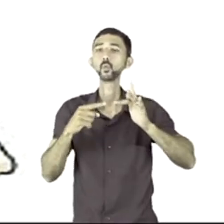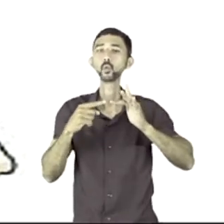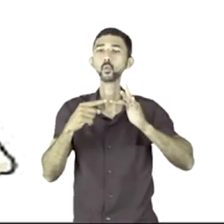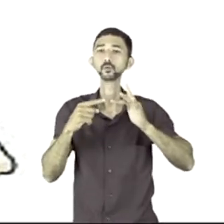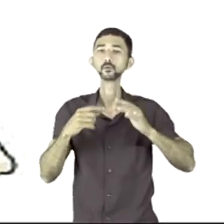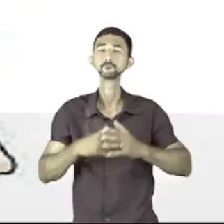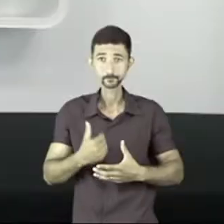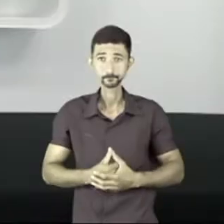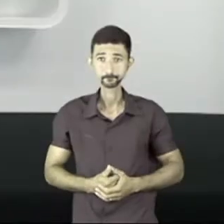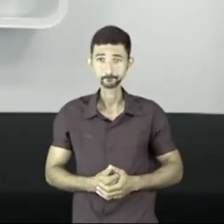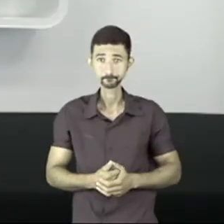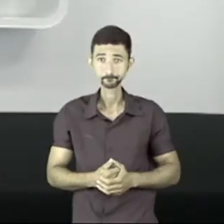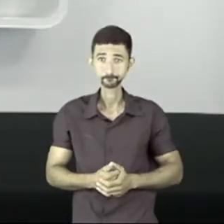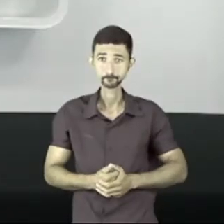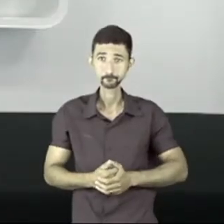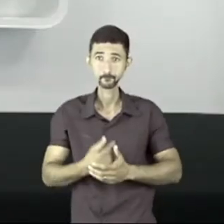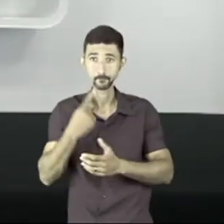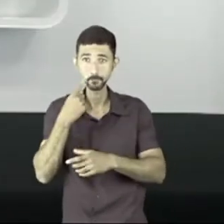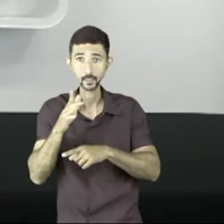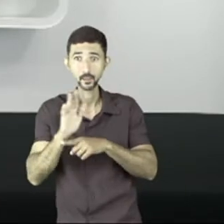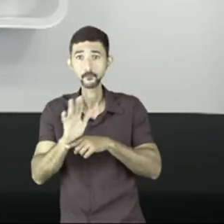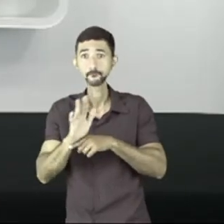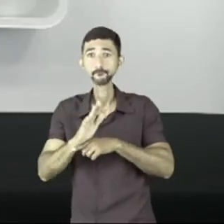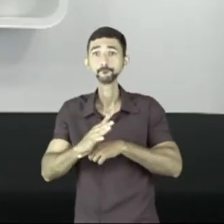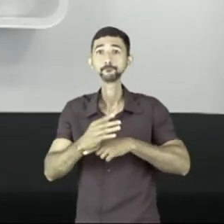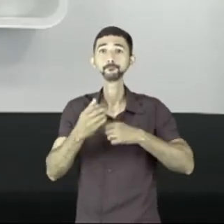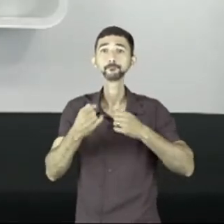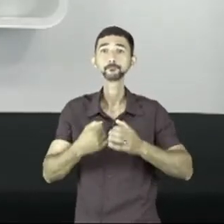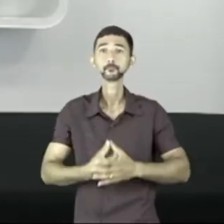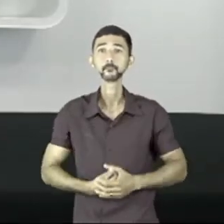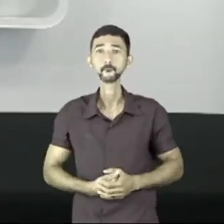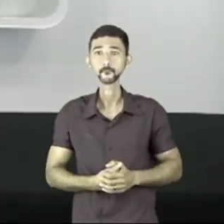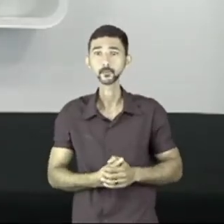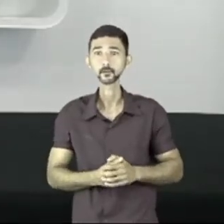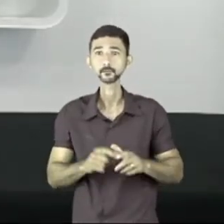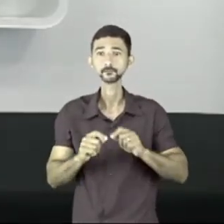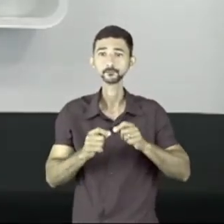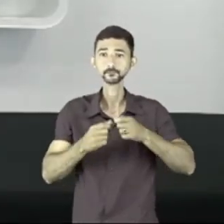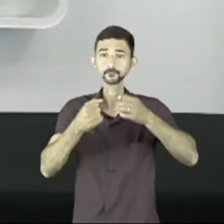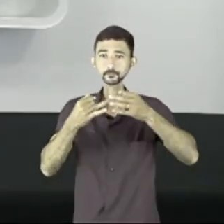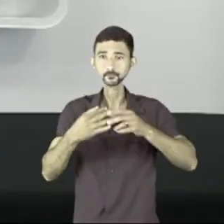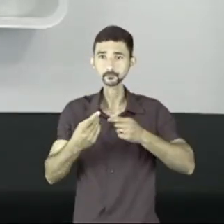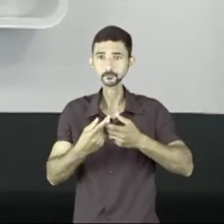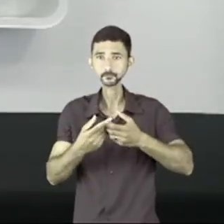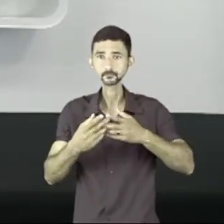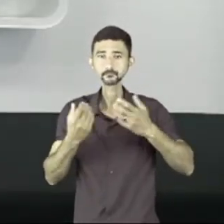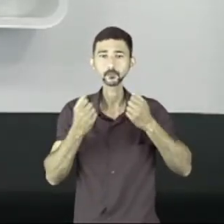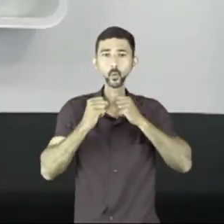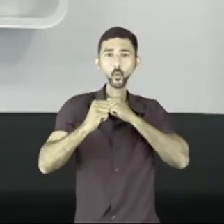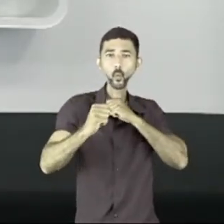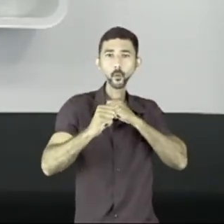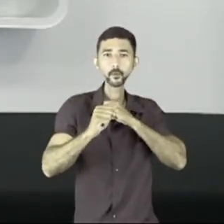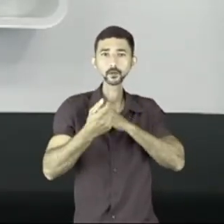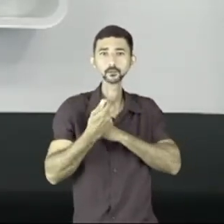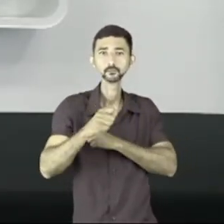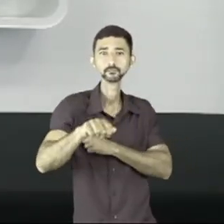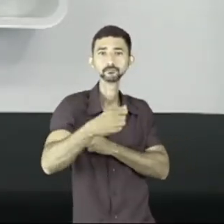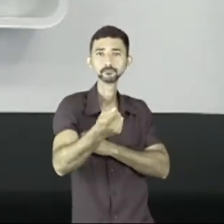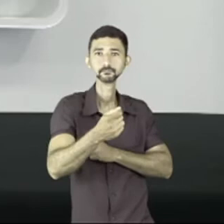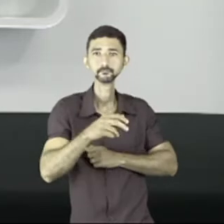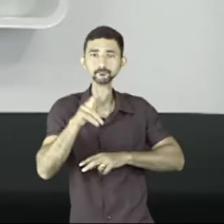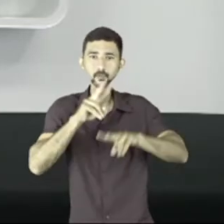a pontuação. Nós vamos ver um vídeo onde você vai ver como é feito um combate da esgrima.